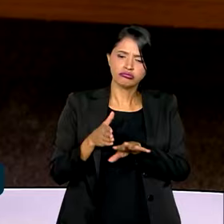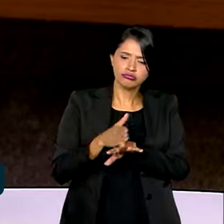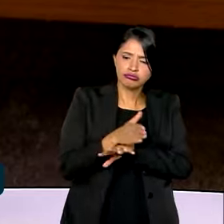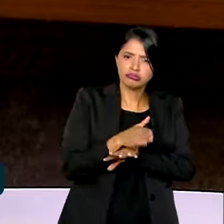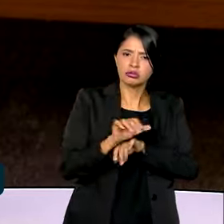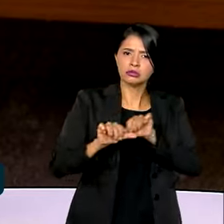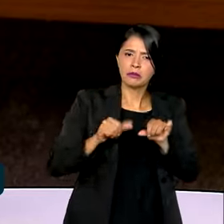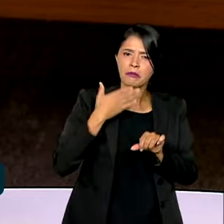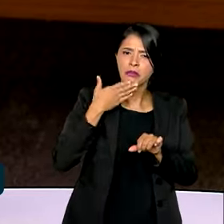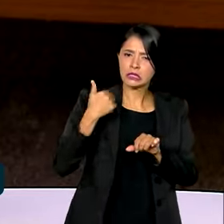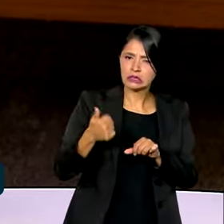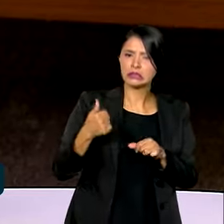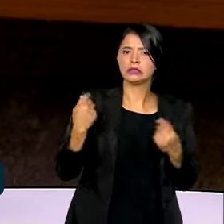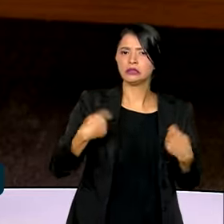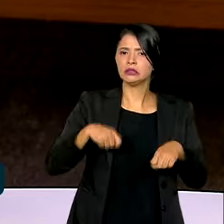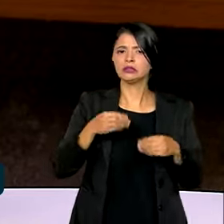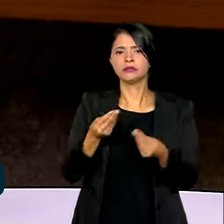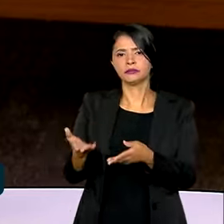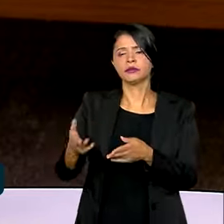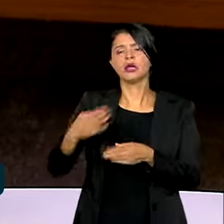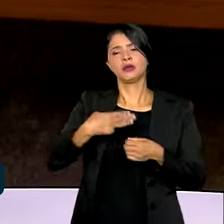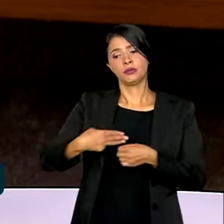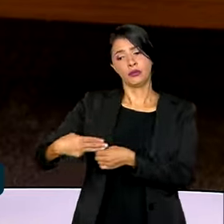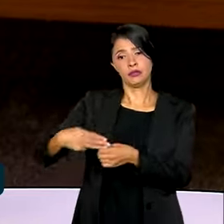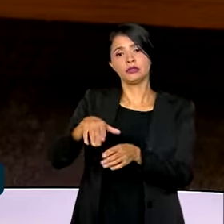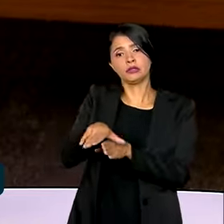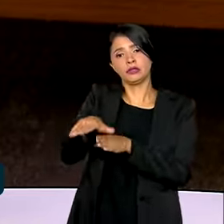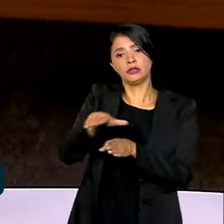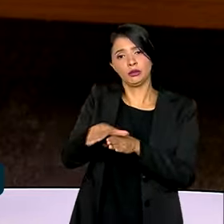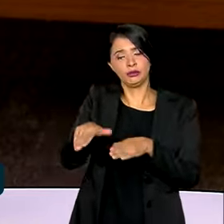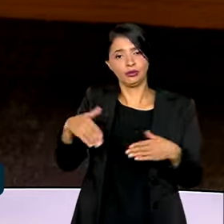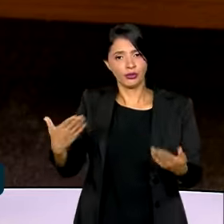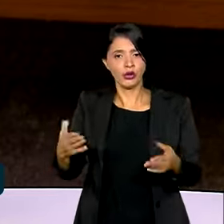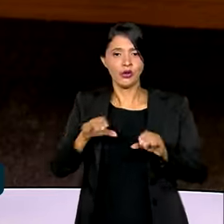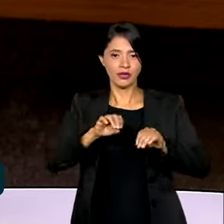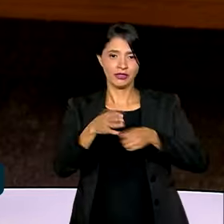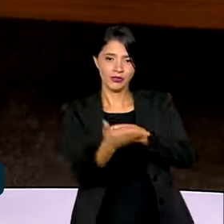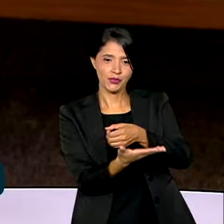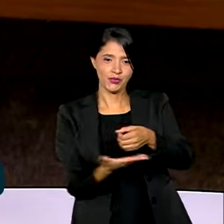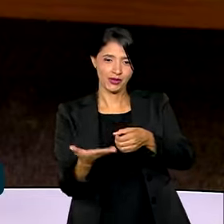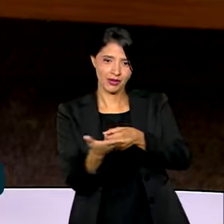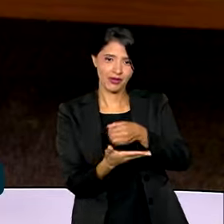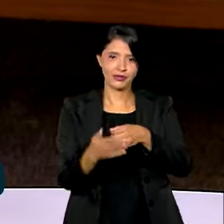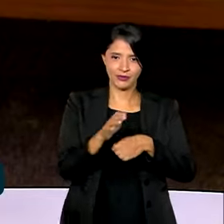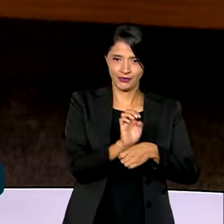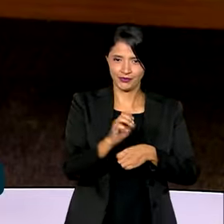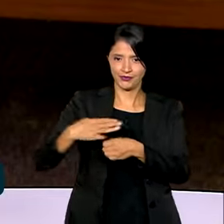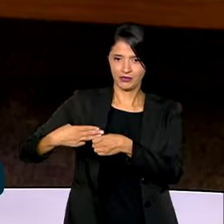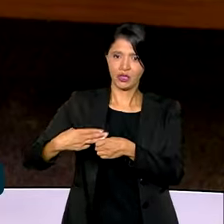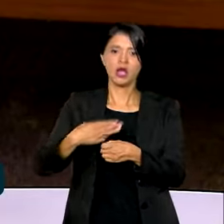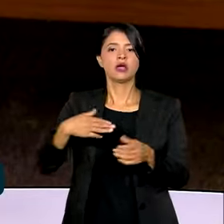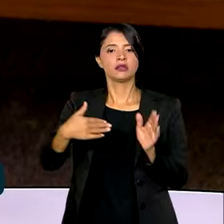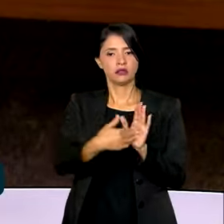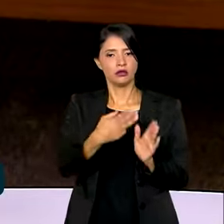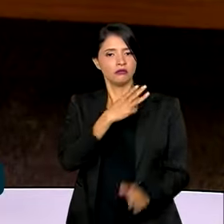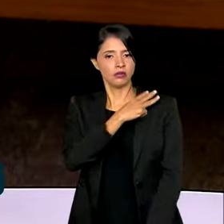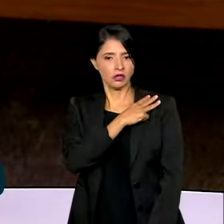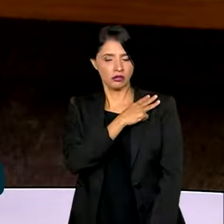diretrizes que precisam ser dadas para os municípios e estados, o ensino básico, né, até o ensino médio.